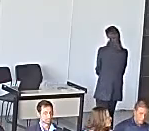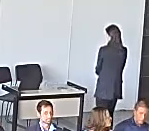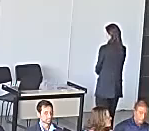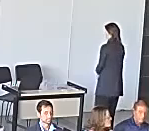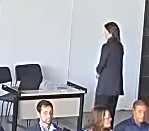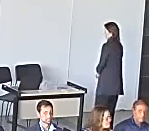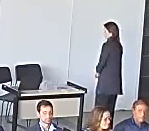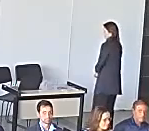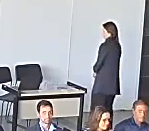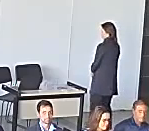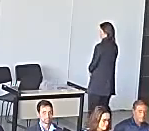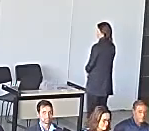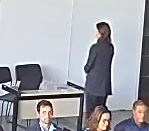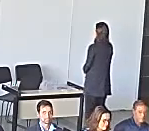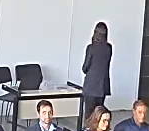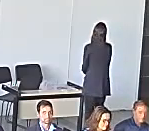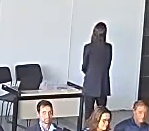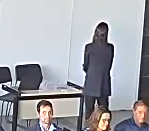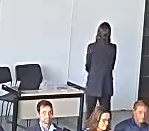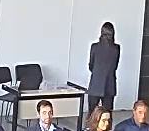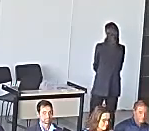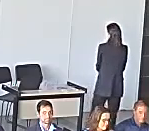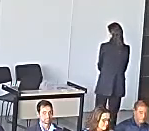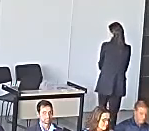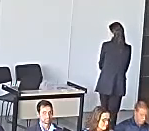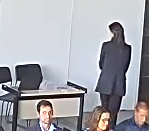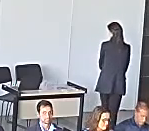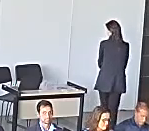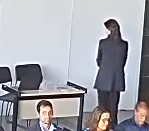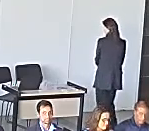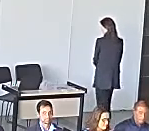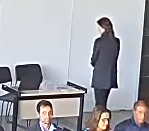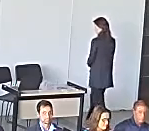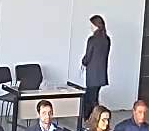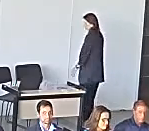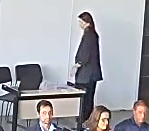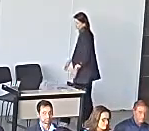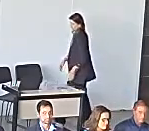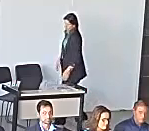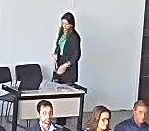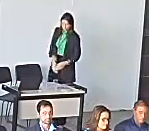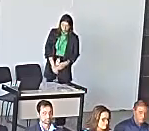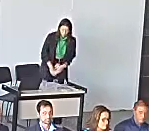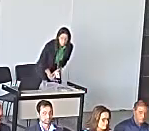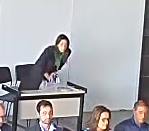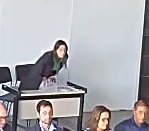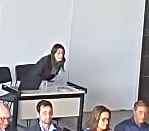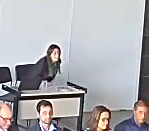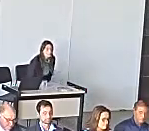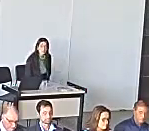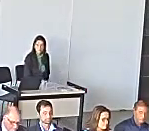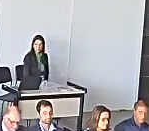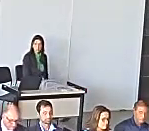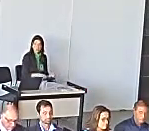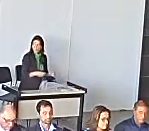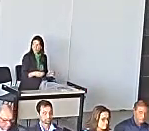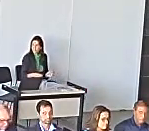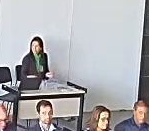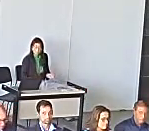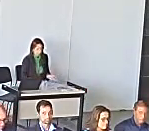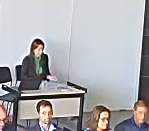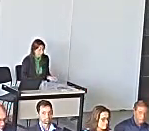de encontrar o Leonardo Matos aqui. Ele tem uma história linda de defesa dos direitos da pessoa com deficiência e eu tive uma